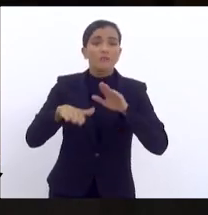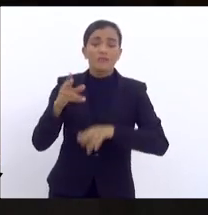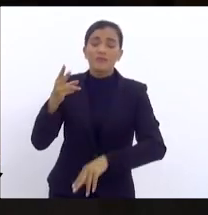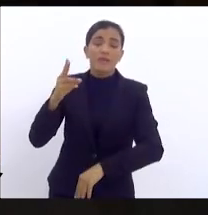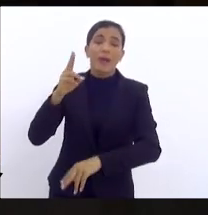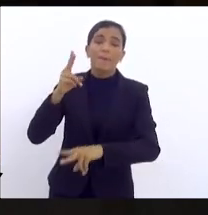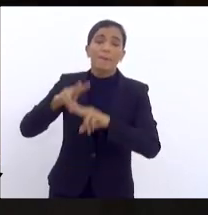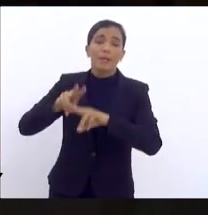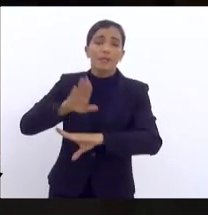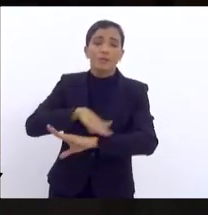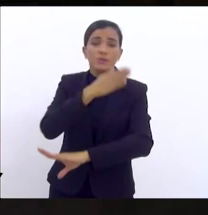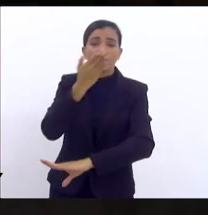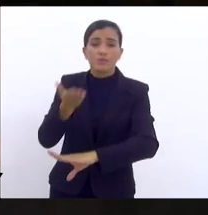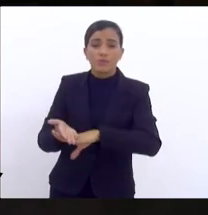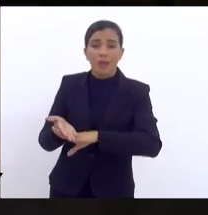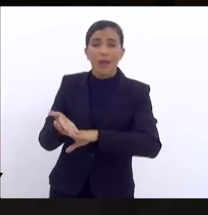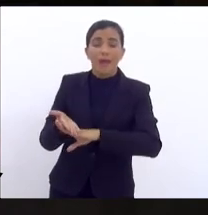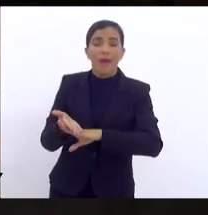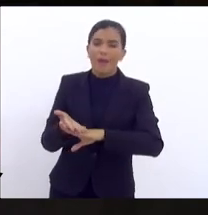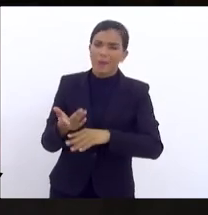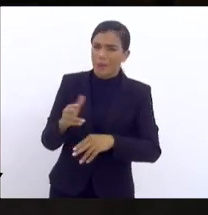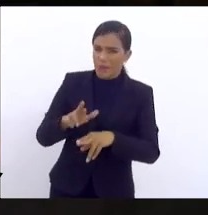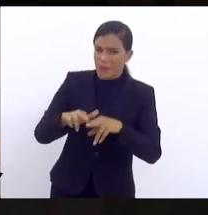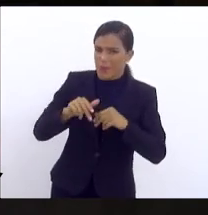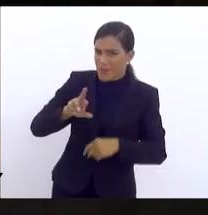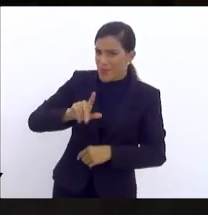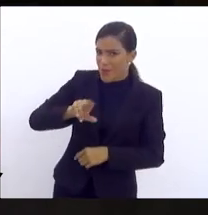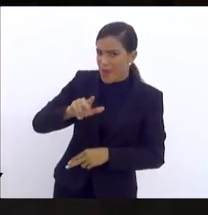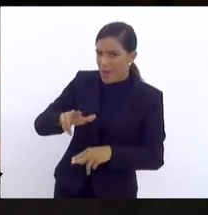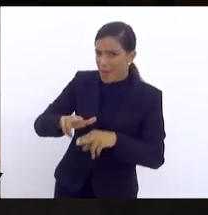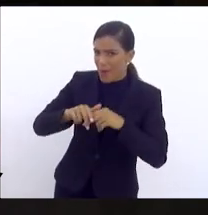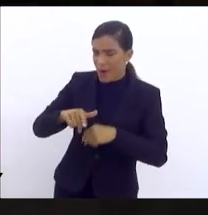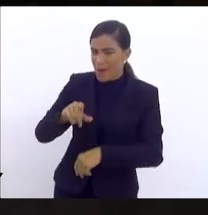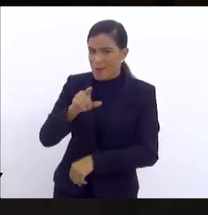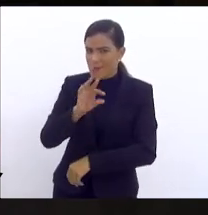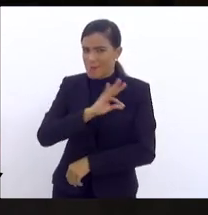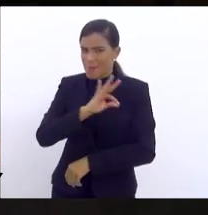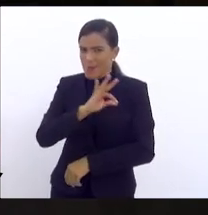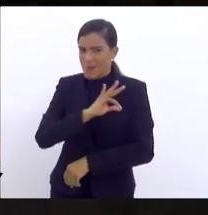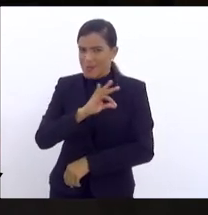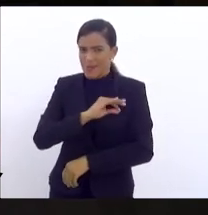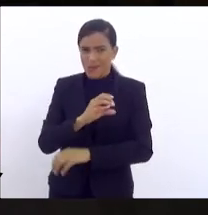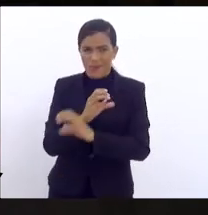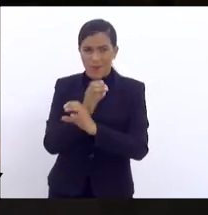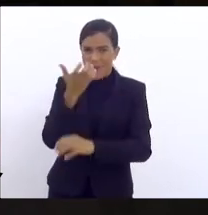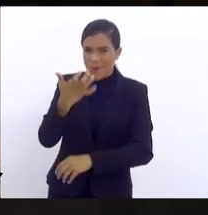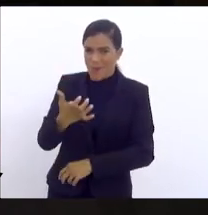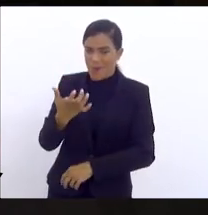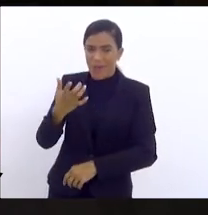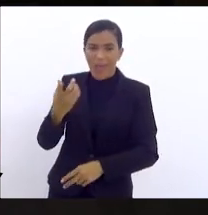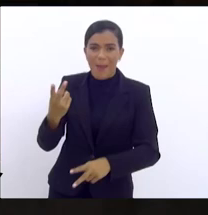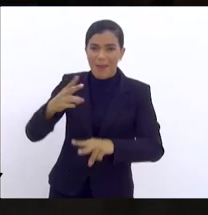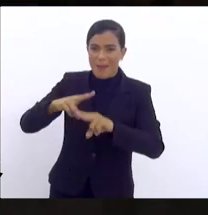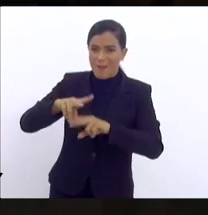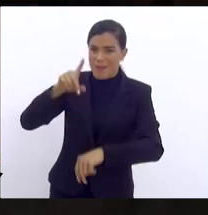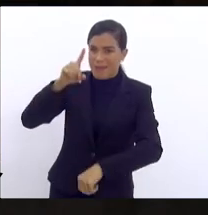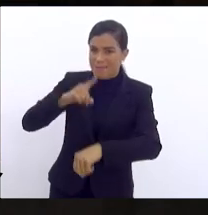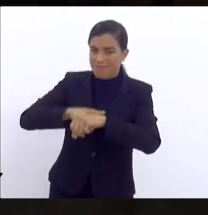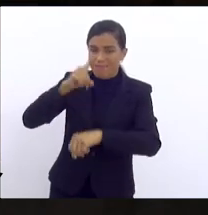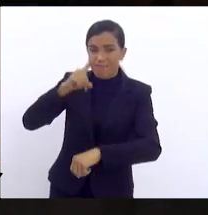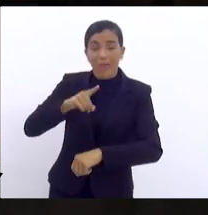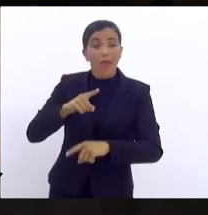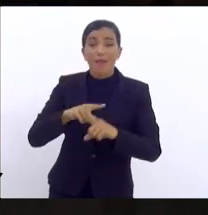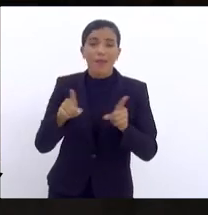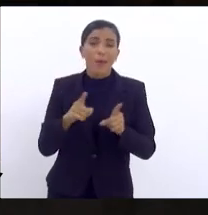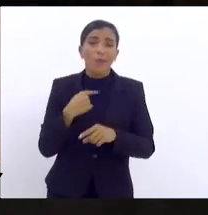o dia inteiro na delegacia mas não é porque é muito o policial civil ele não quer fazer um flagrante é porque não tem condições não tem equipamento adequado